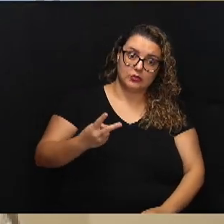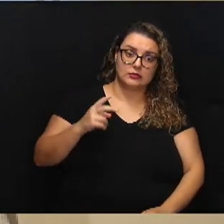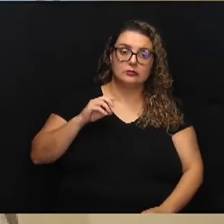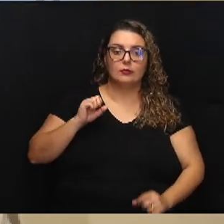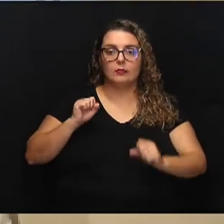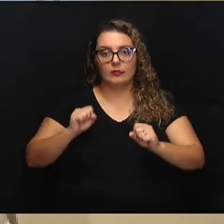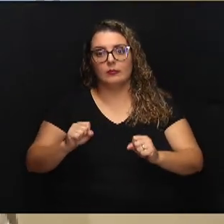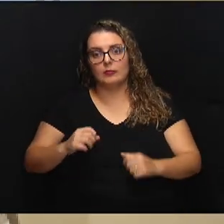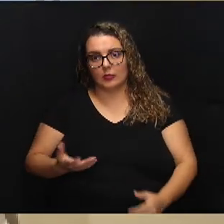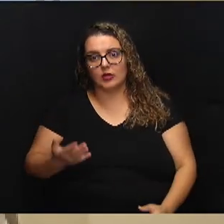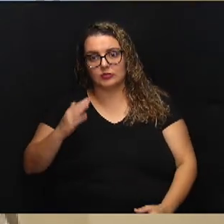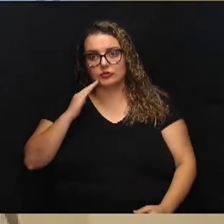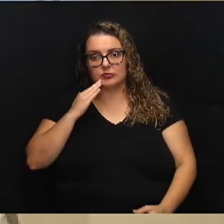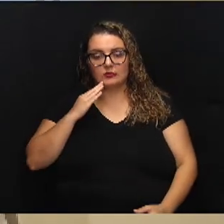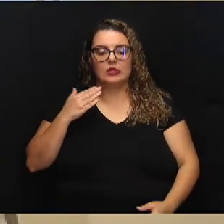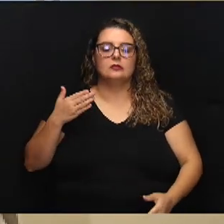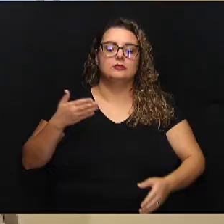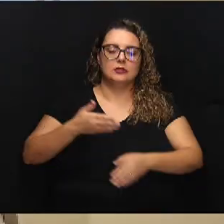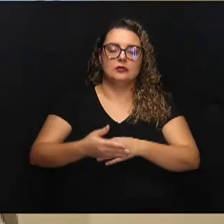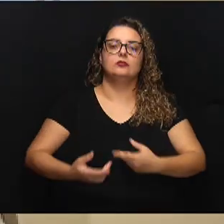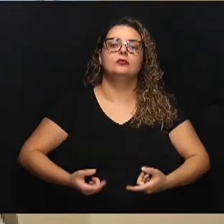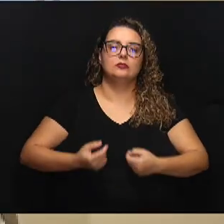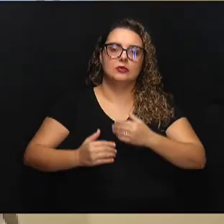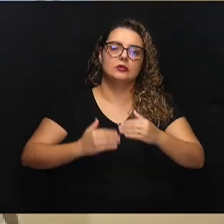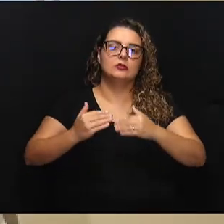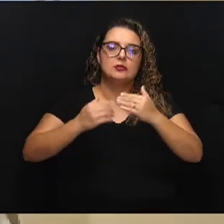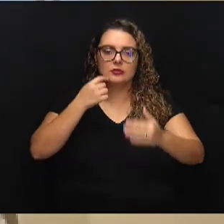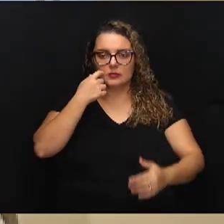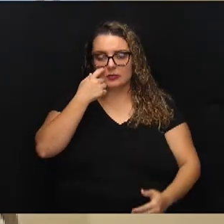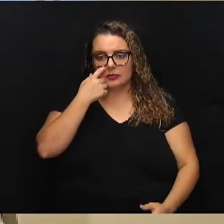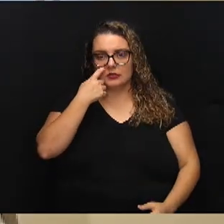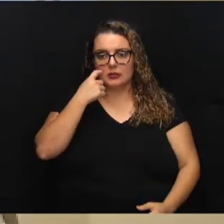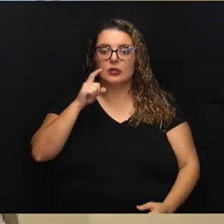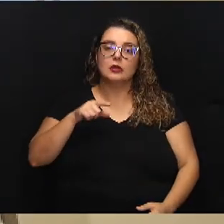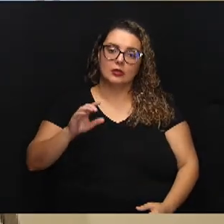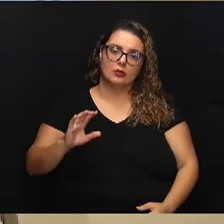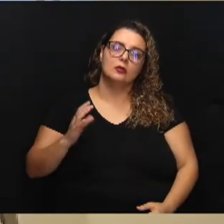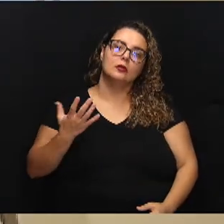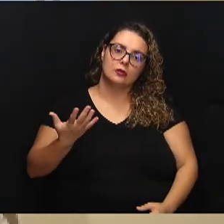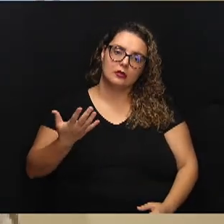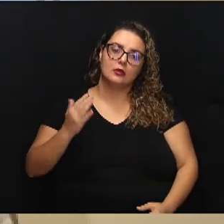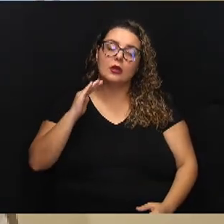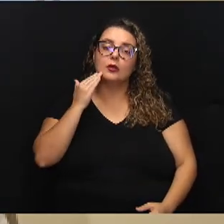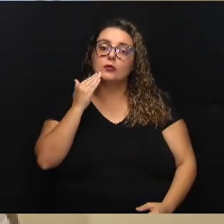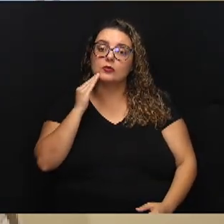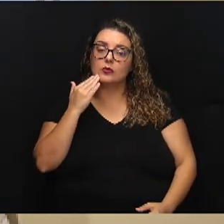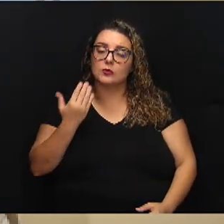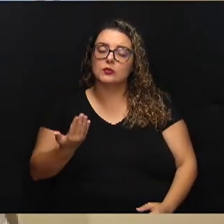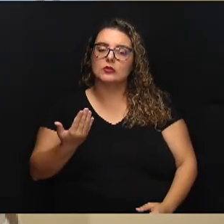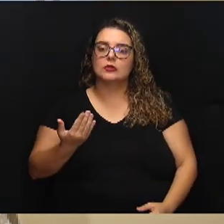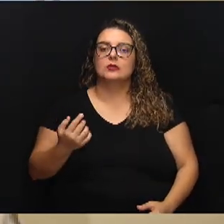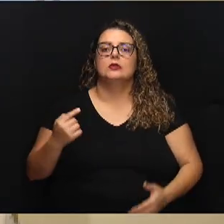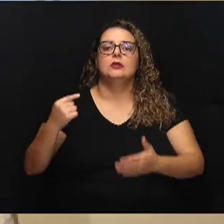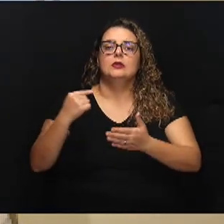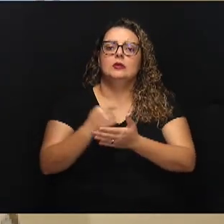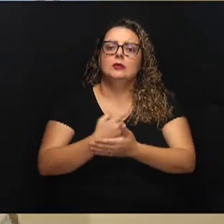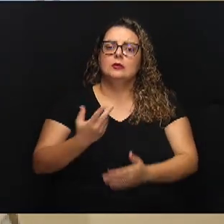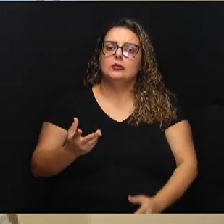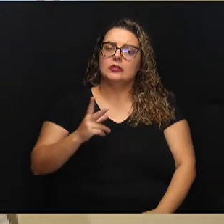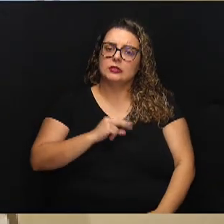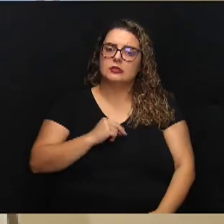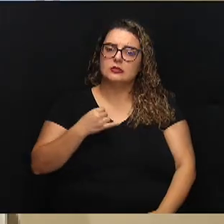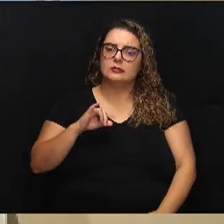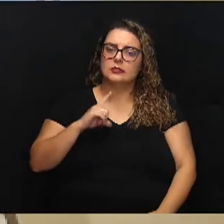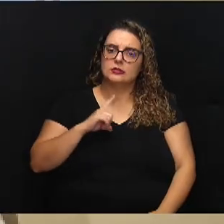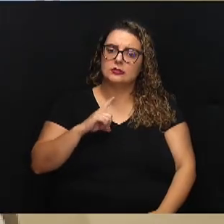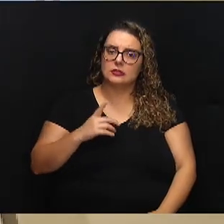ela passe, ela entre e desenvolva um câncer. É isso que acontece, é uma falha. Aí você me perguntou assim, nossa, mas se eu tenho